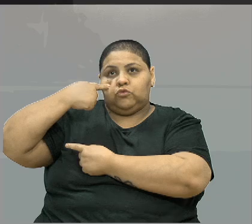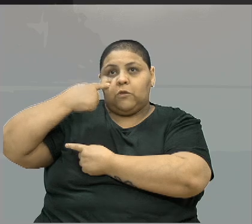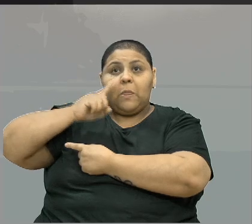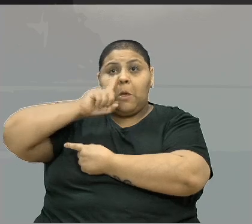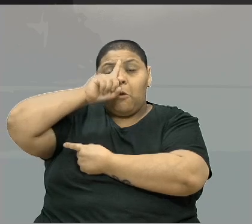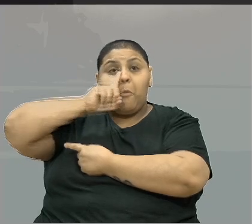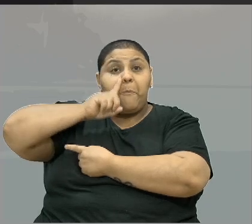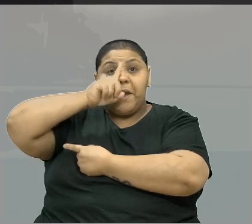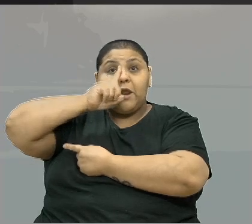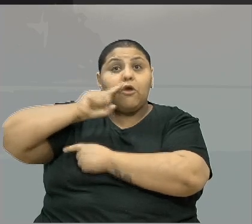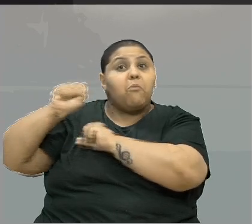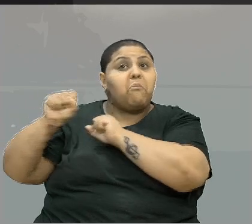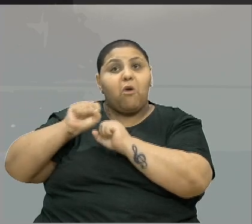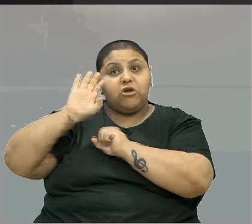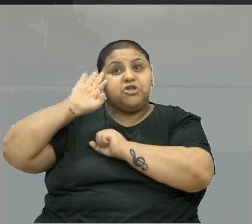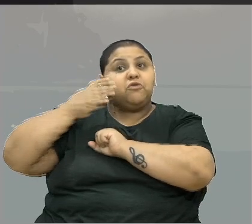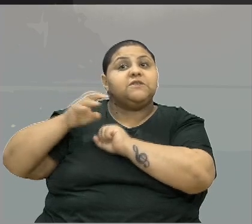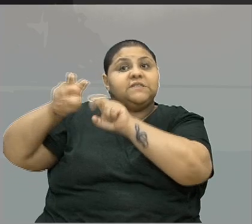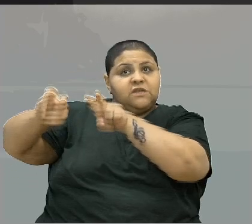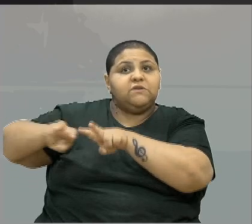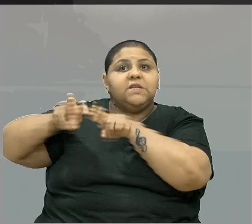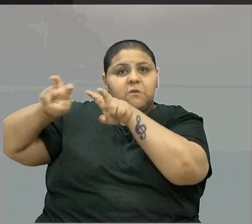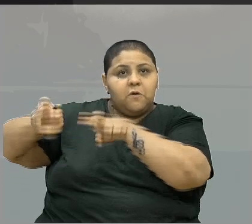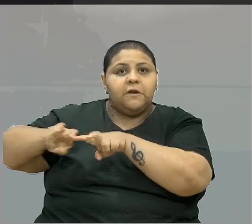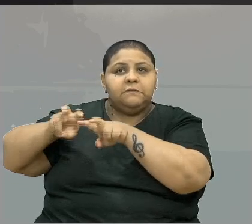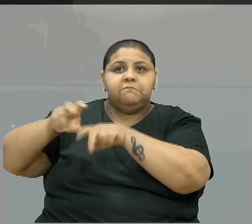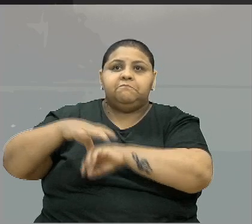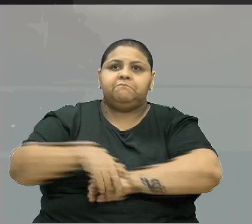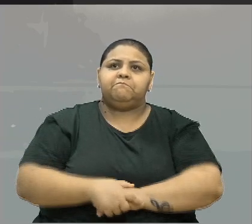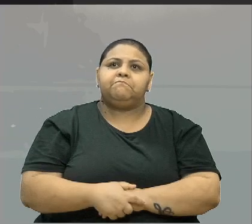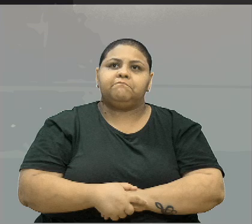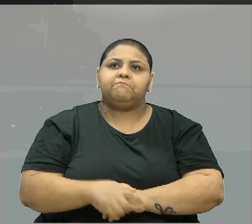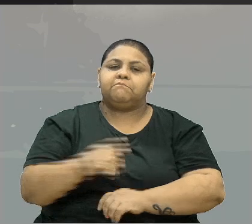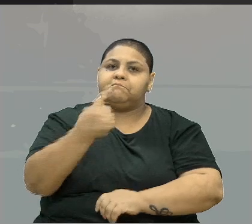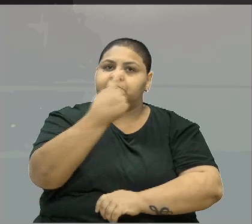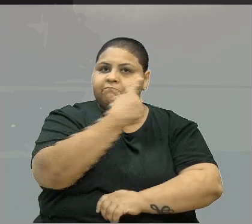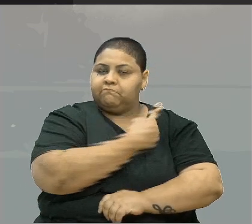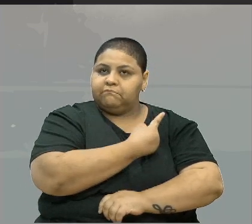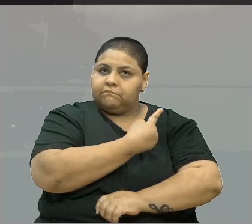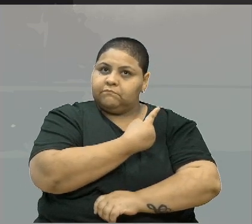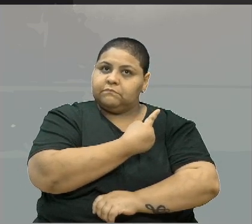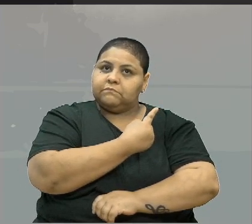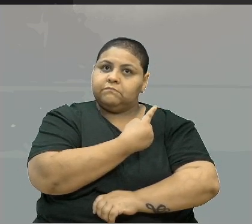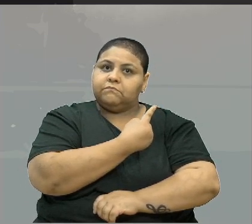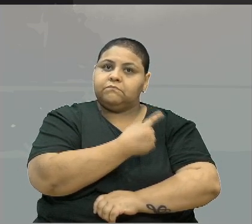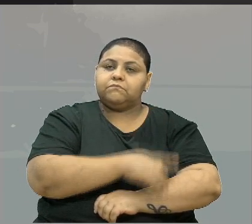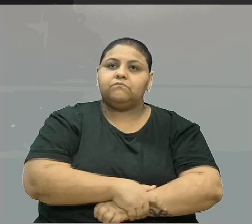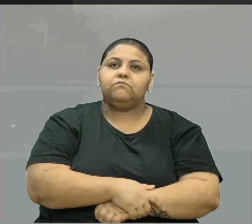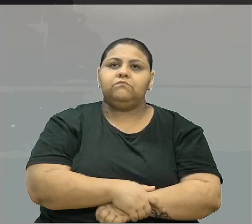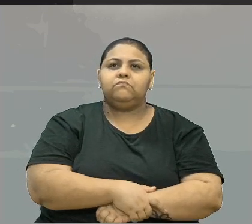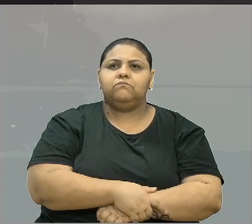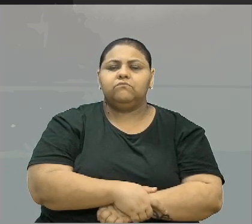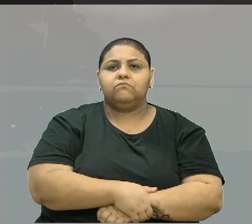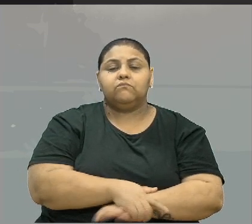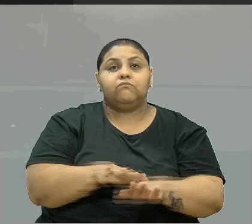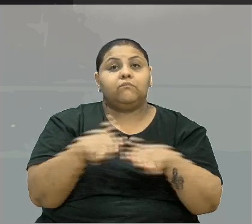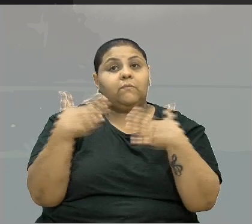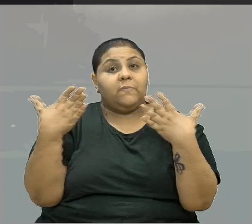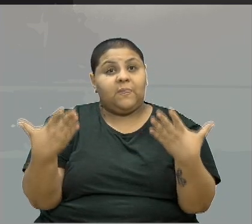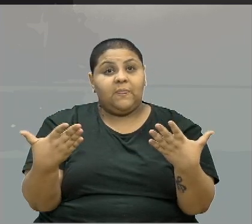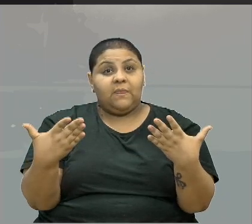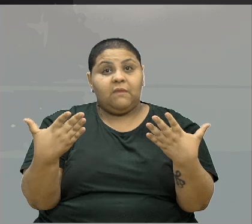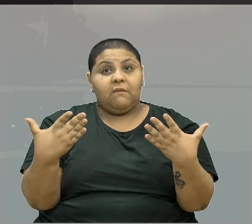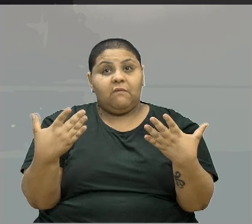risco iminente que existe no interior nessa situação que aqui eu apresento. Então, os